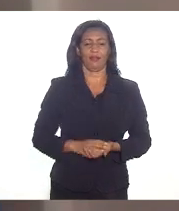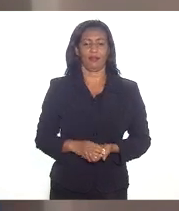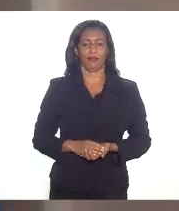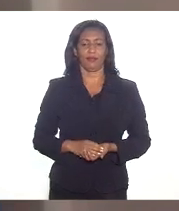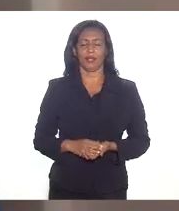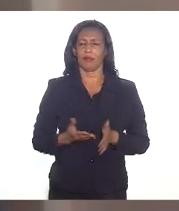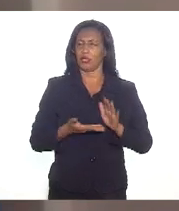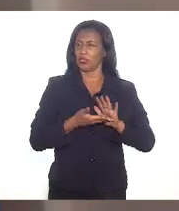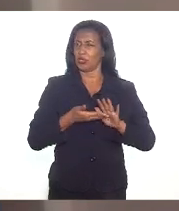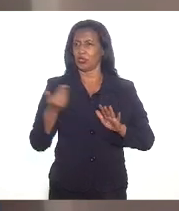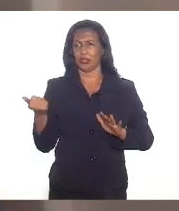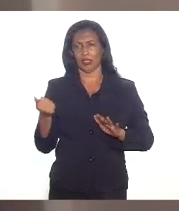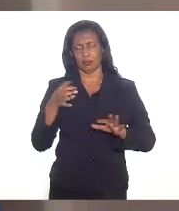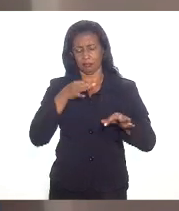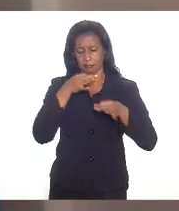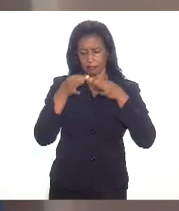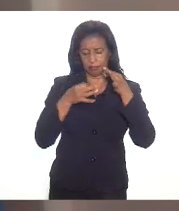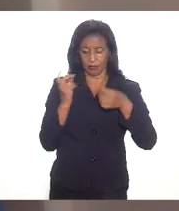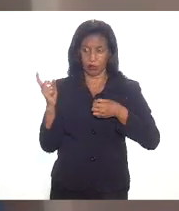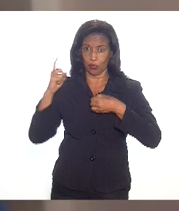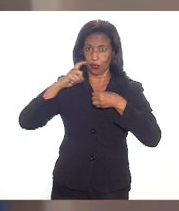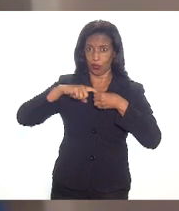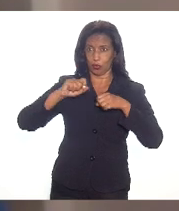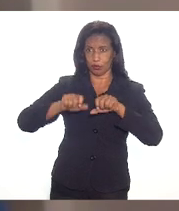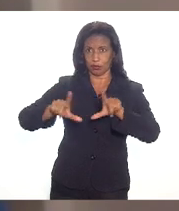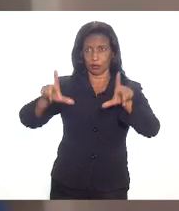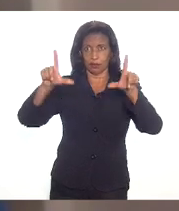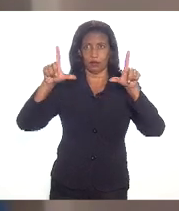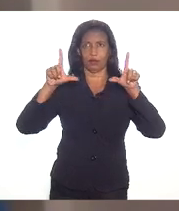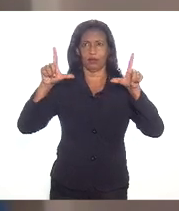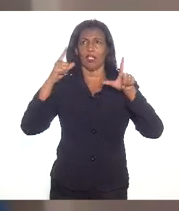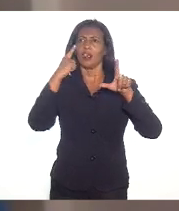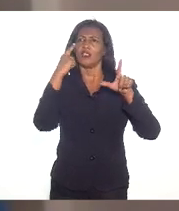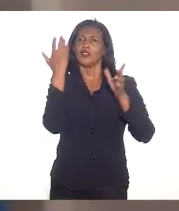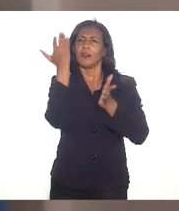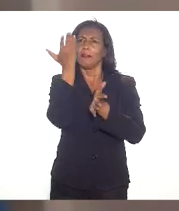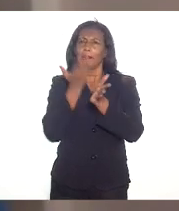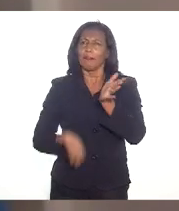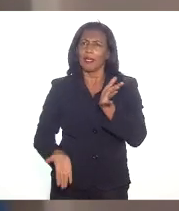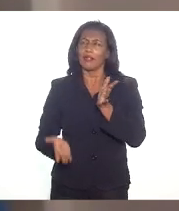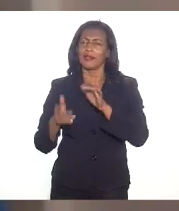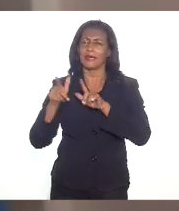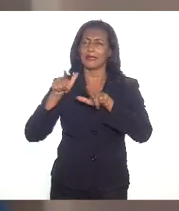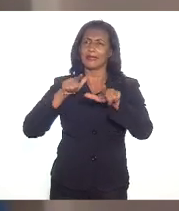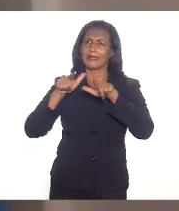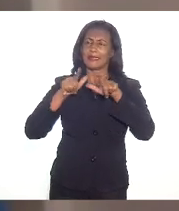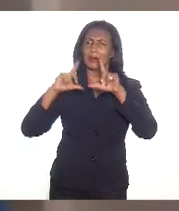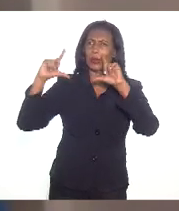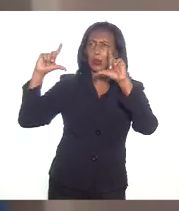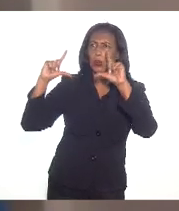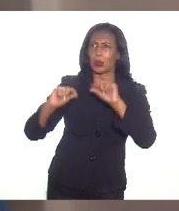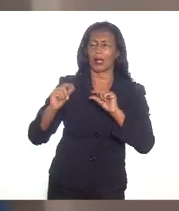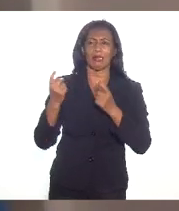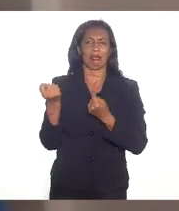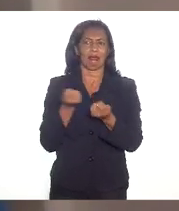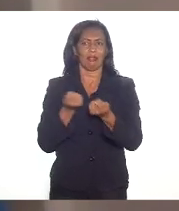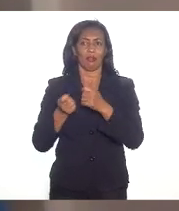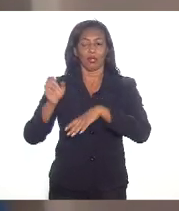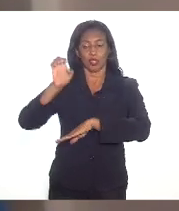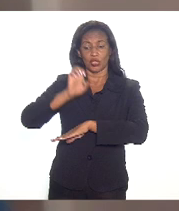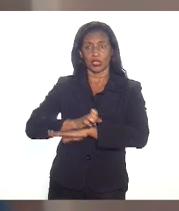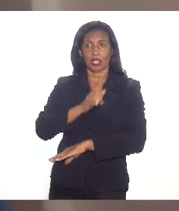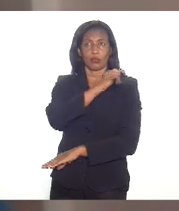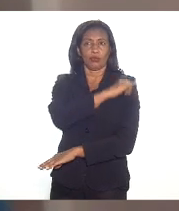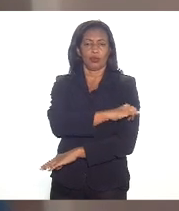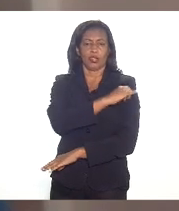essa observação, né, voltando para cá, a gente vê uma perda muito grande, né, um dinamismo muito baixo. Na verdade, no estado do Rio de Janeiro, o